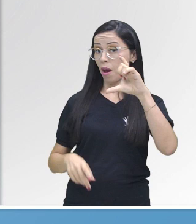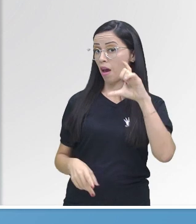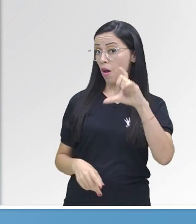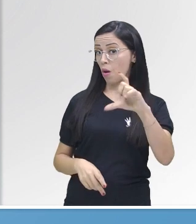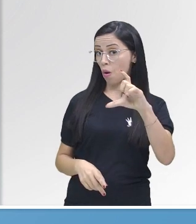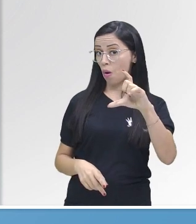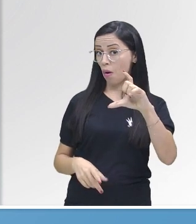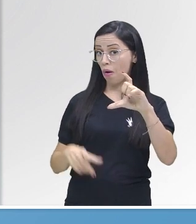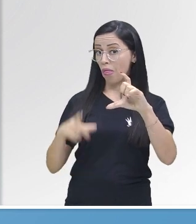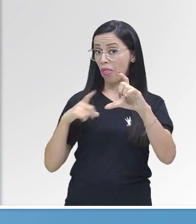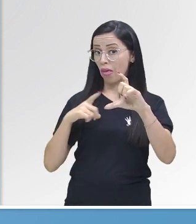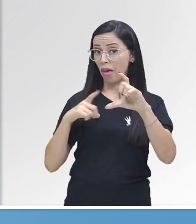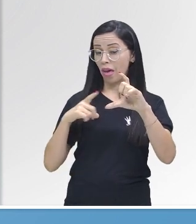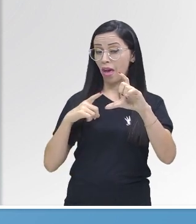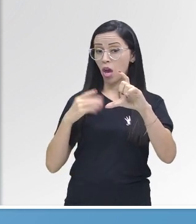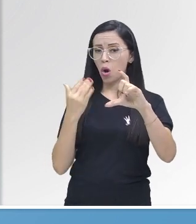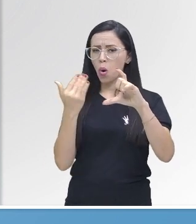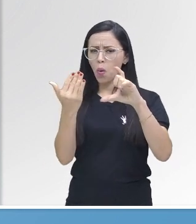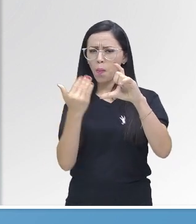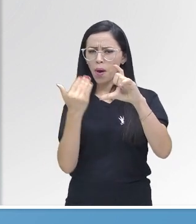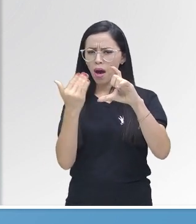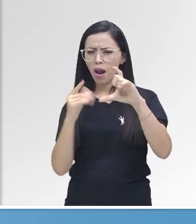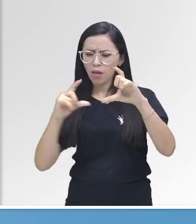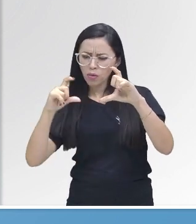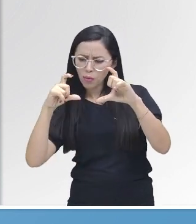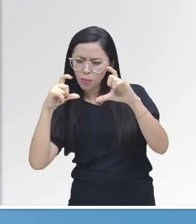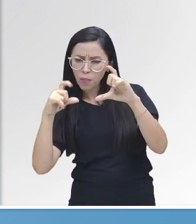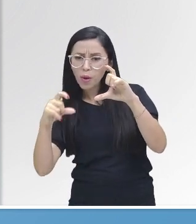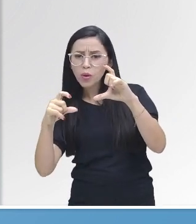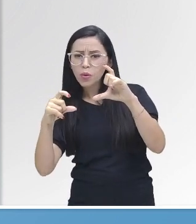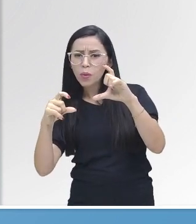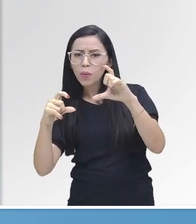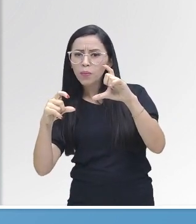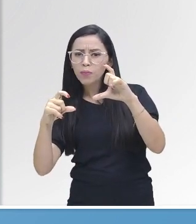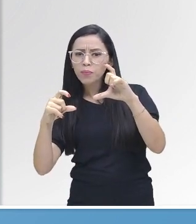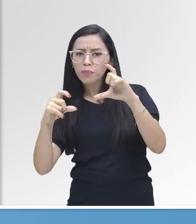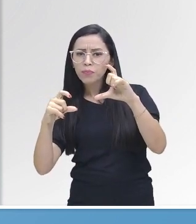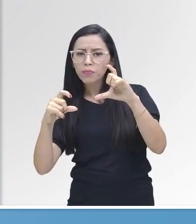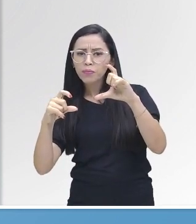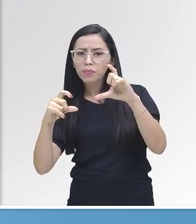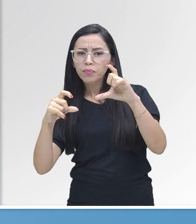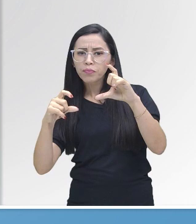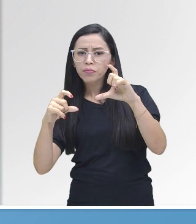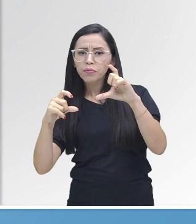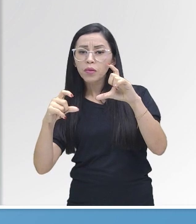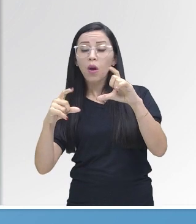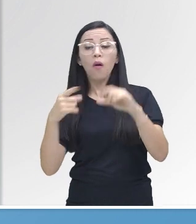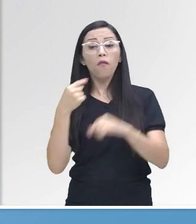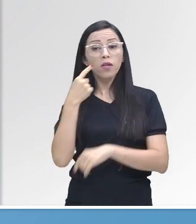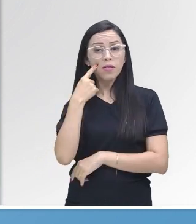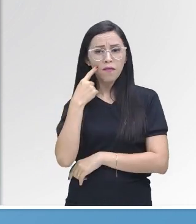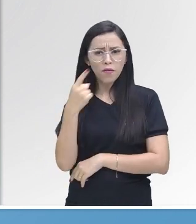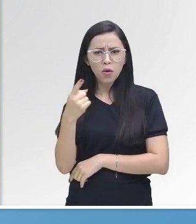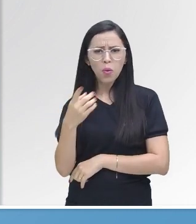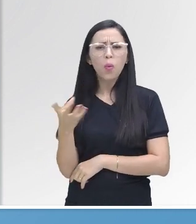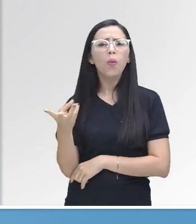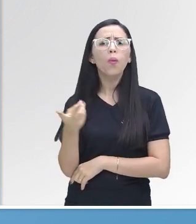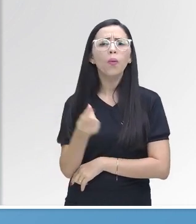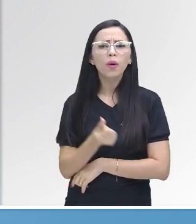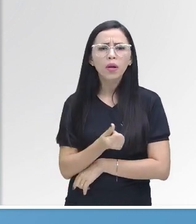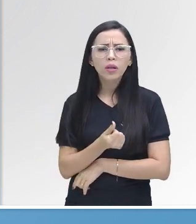tenha mais centímetro do que o menor. Você mediu? Viu aí quanto era?